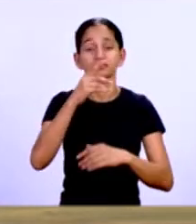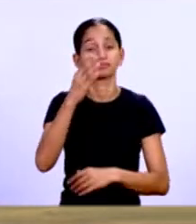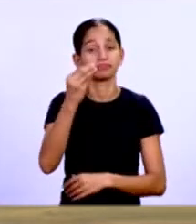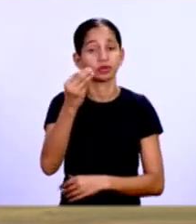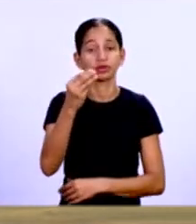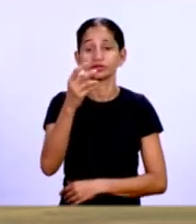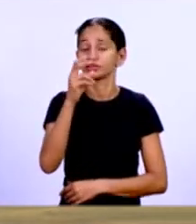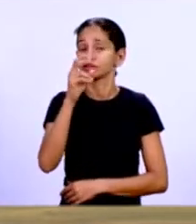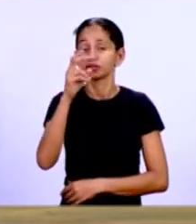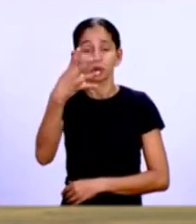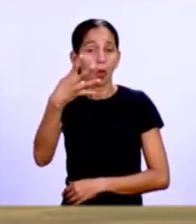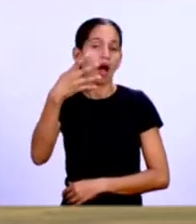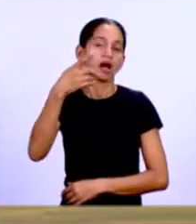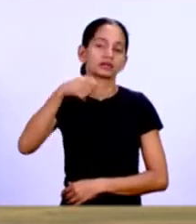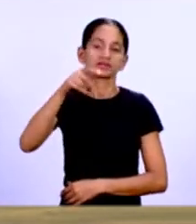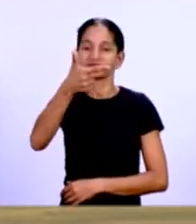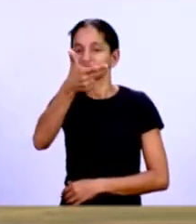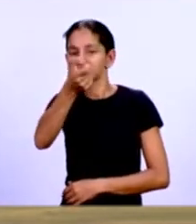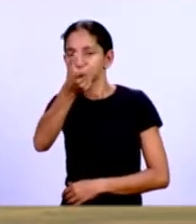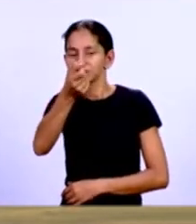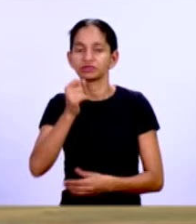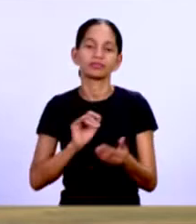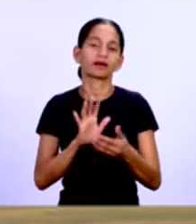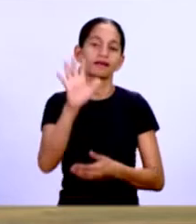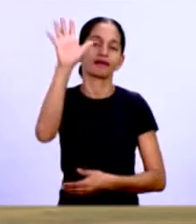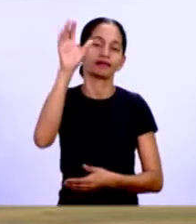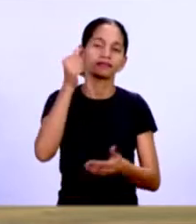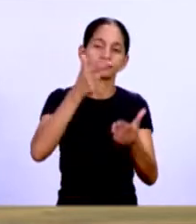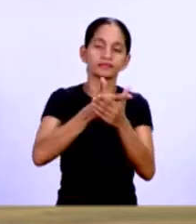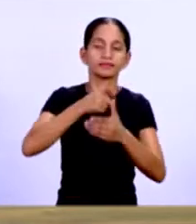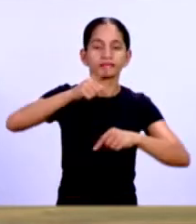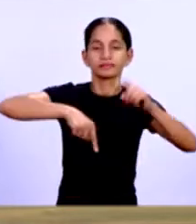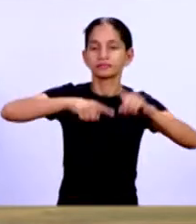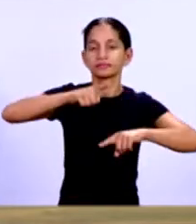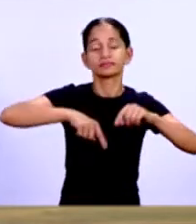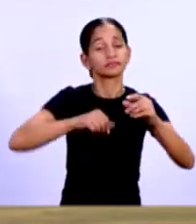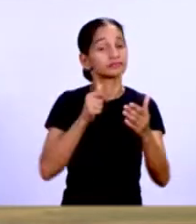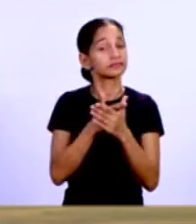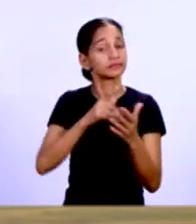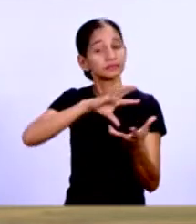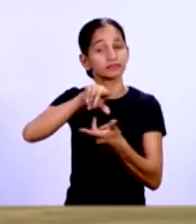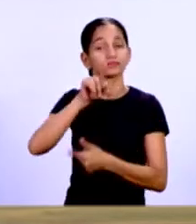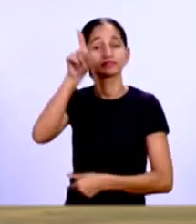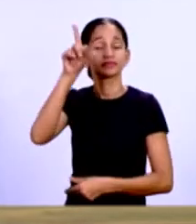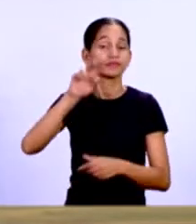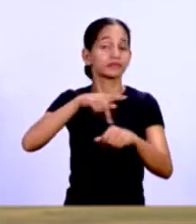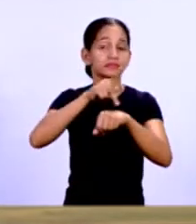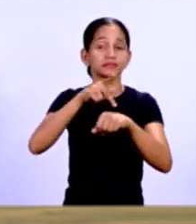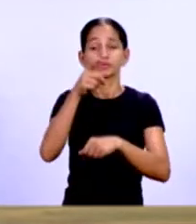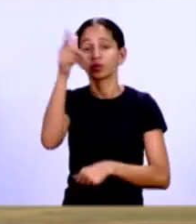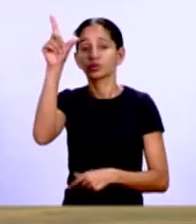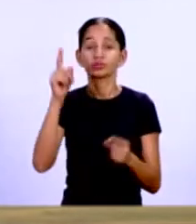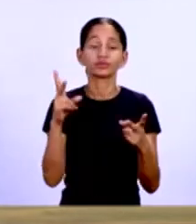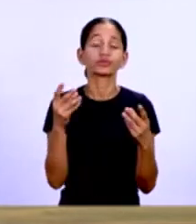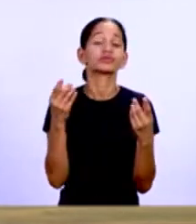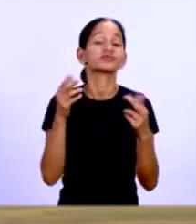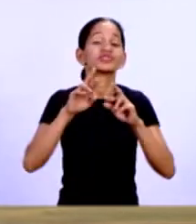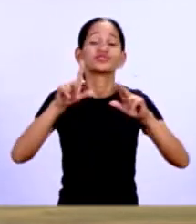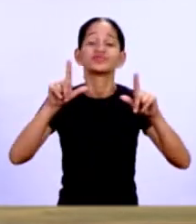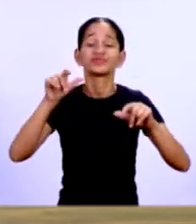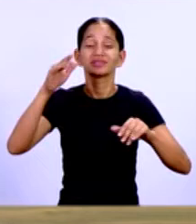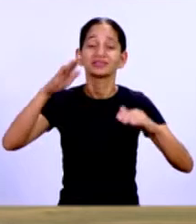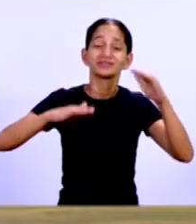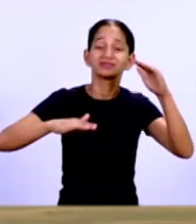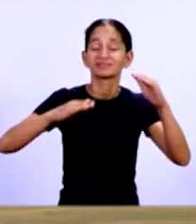um prejuízo com certeza, porque você vai pagar mais caro de um produto que você fez todo o planejamento financeiro de vendas que você pagaria